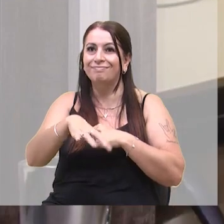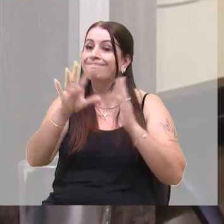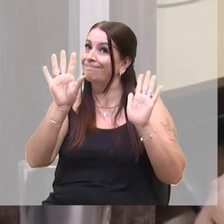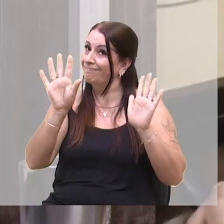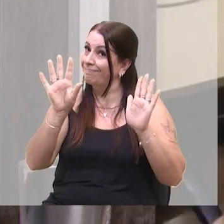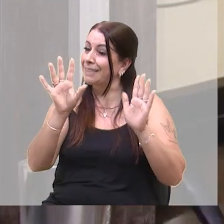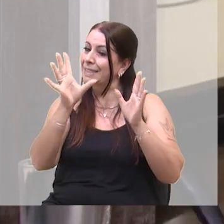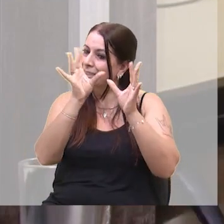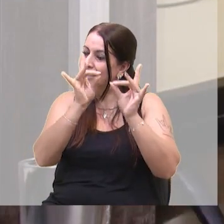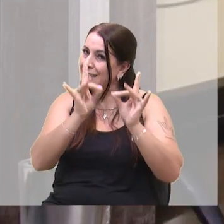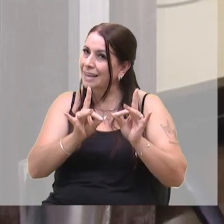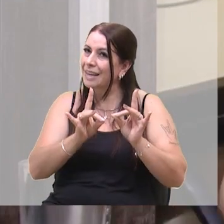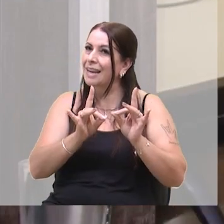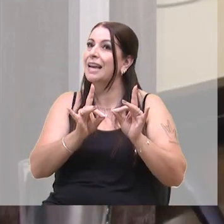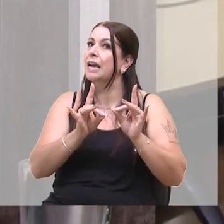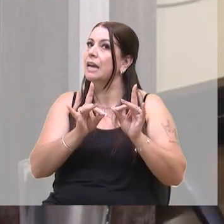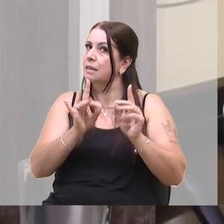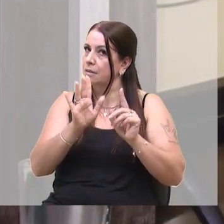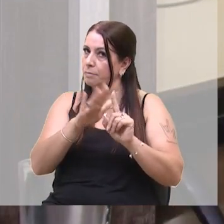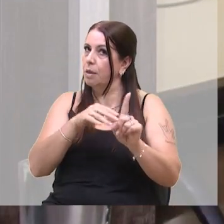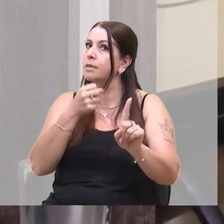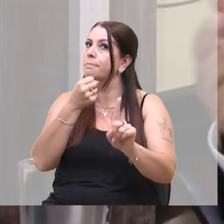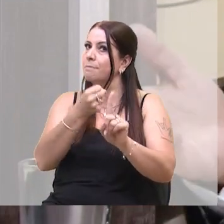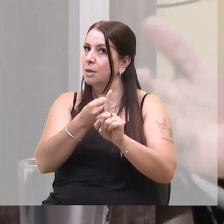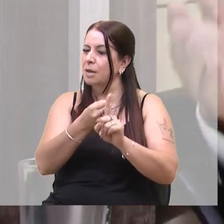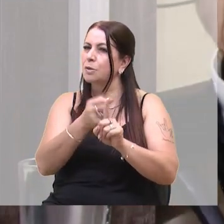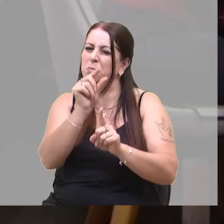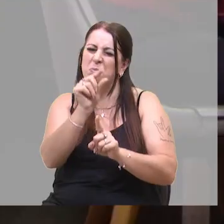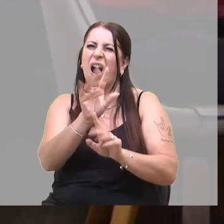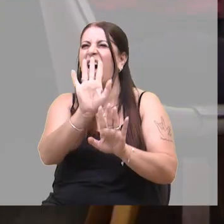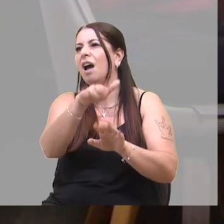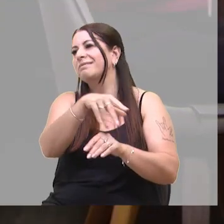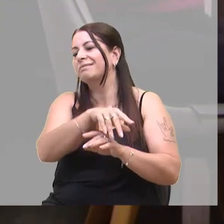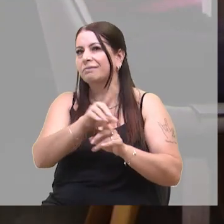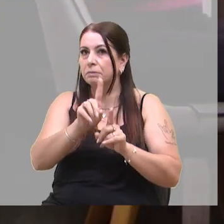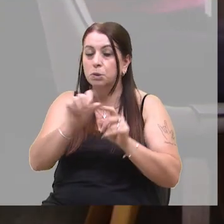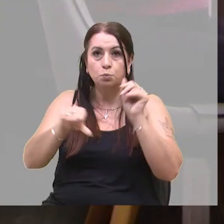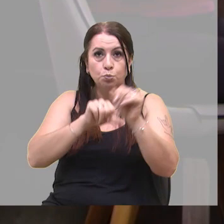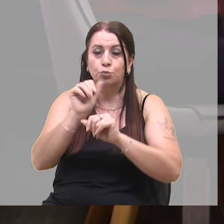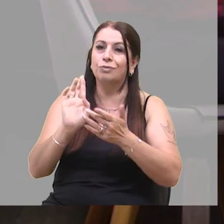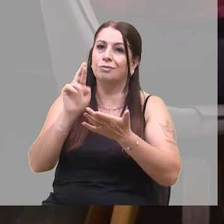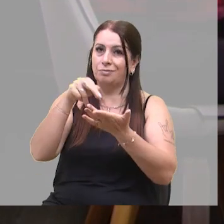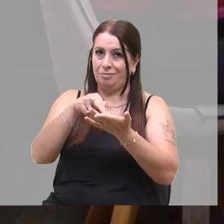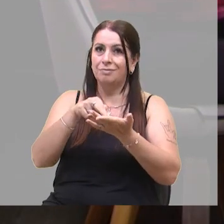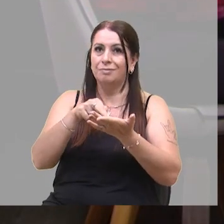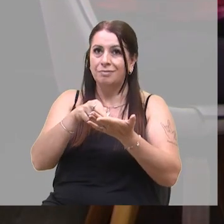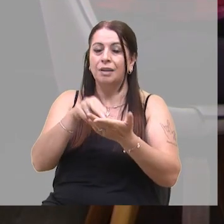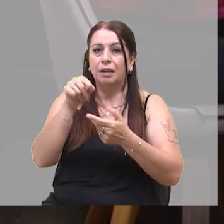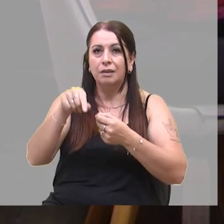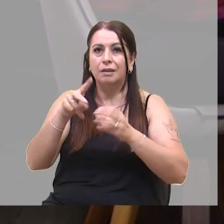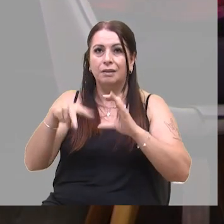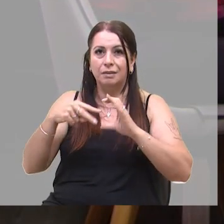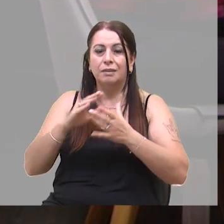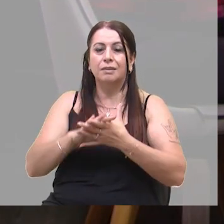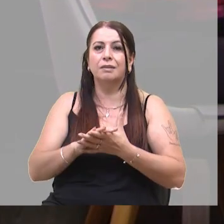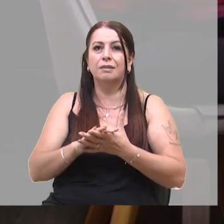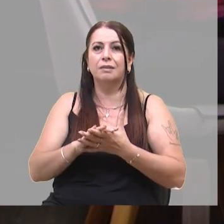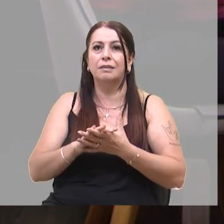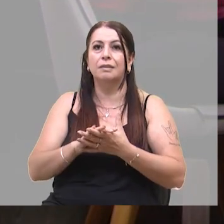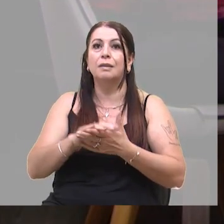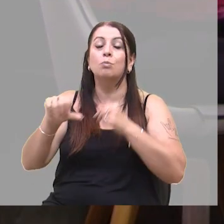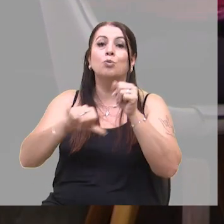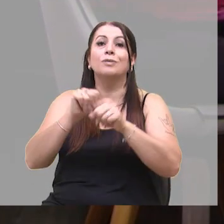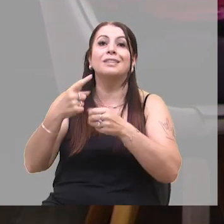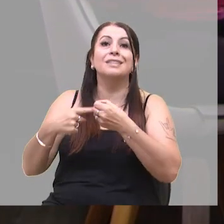e deixarem a luz ligada nos seus setores. Quer dizer, são detalhes que têm impacto. Exato, é uma coisa tão pequenininha, mas que muda a nossa